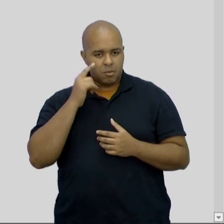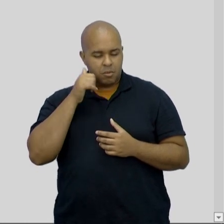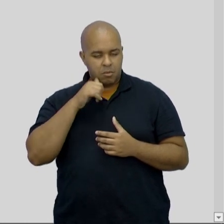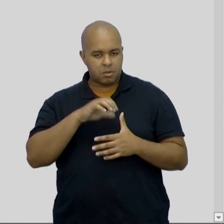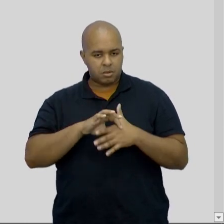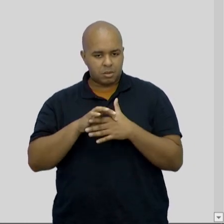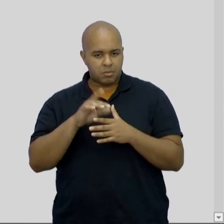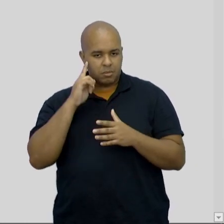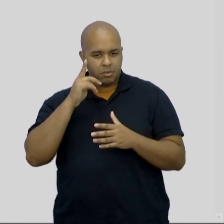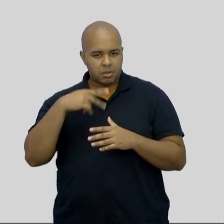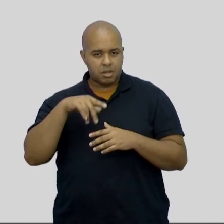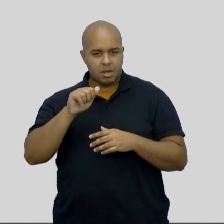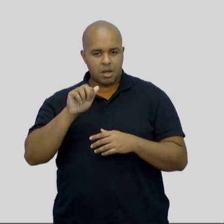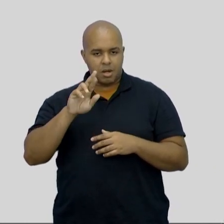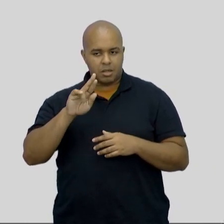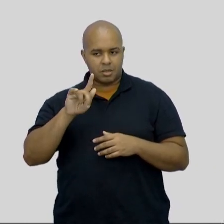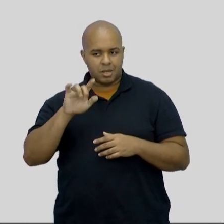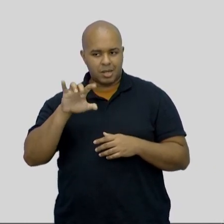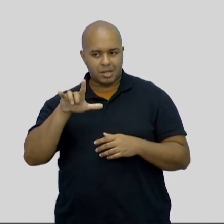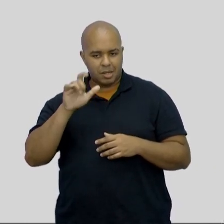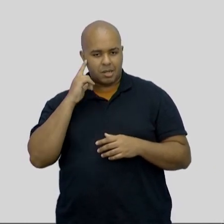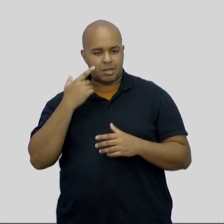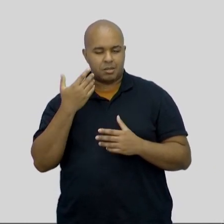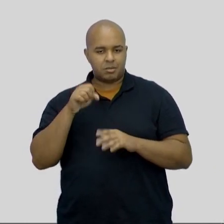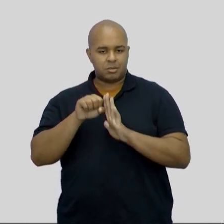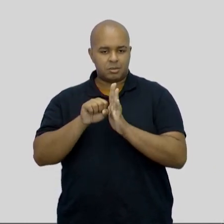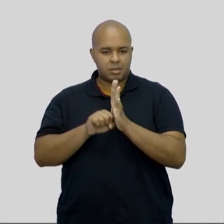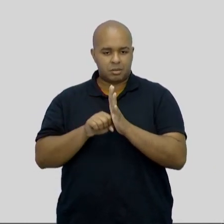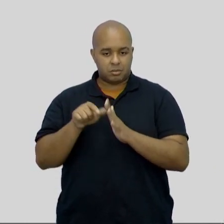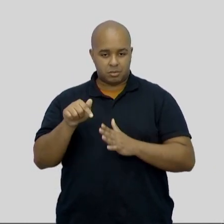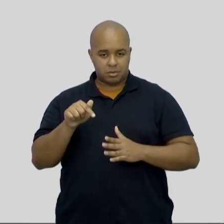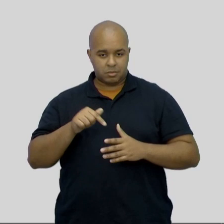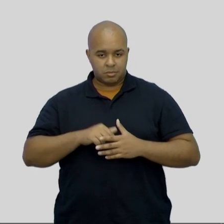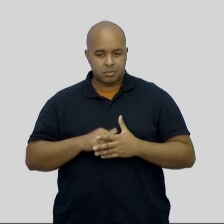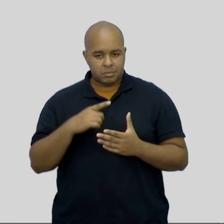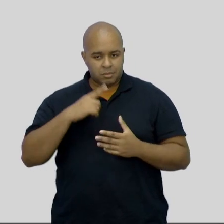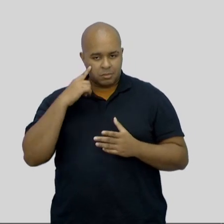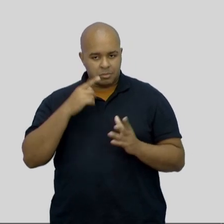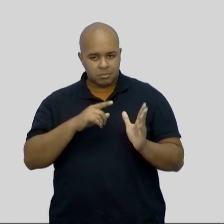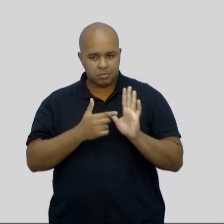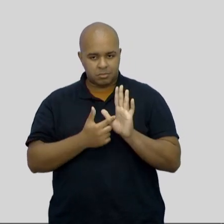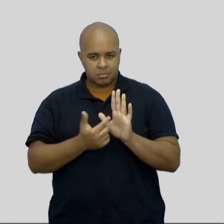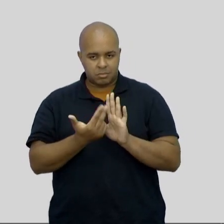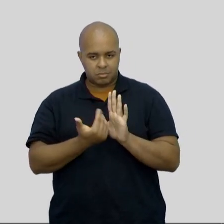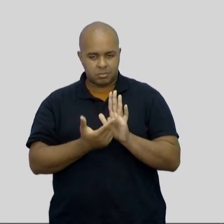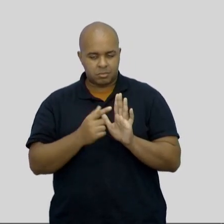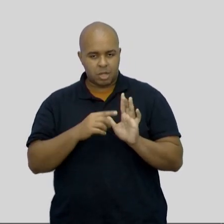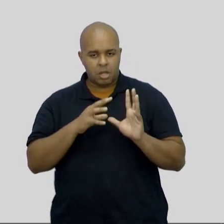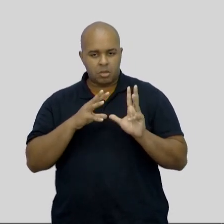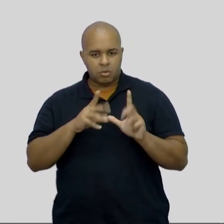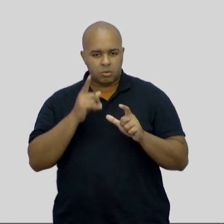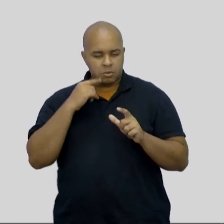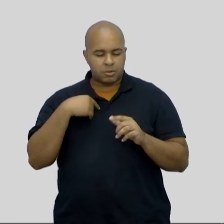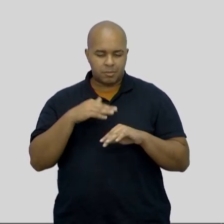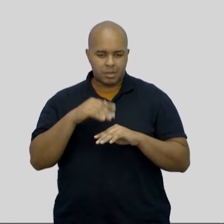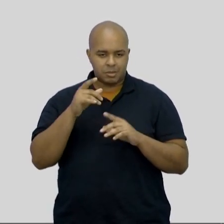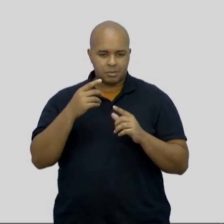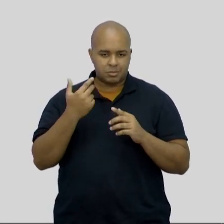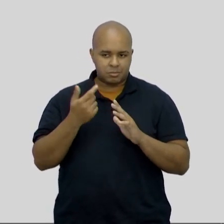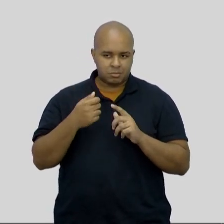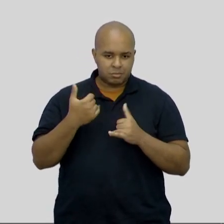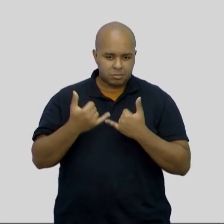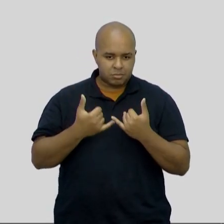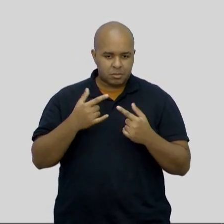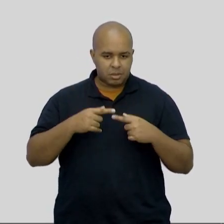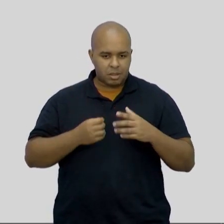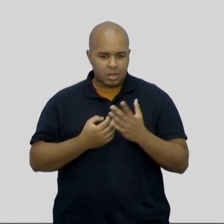líder da Argélia lá do século VII. Temos uma ilustração, todas as imagens desse jogo, no caso,